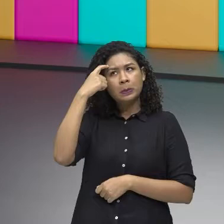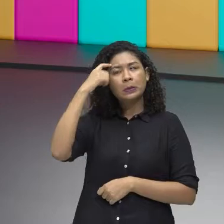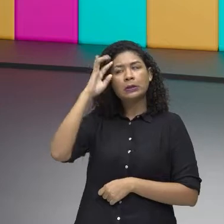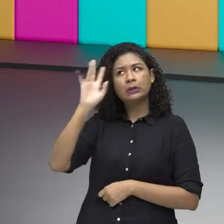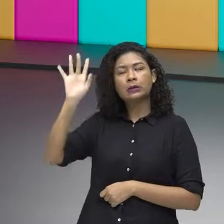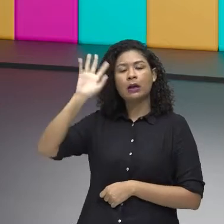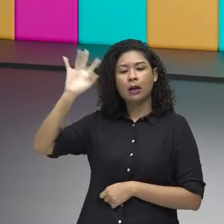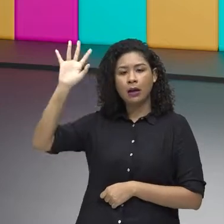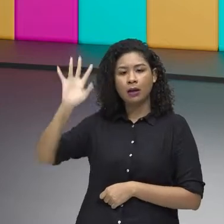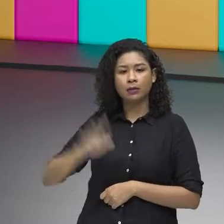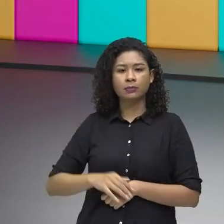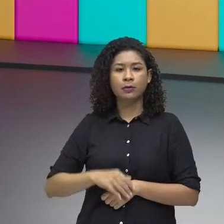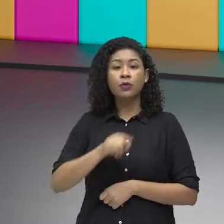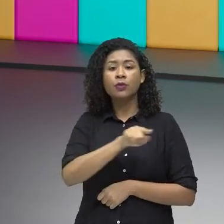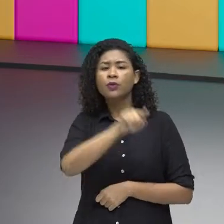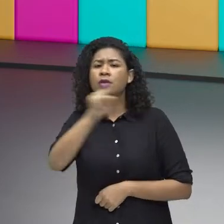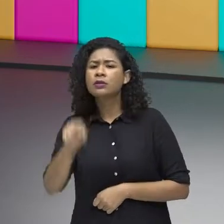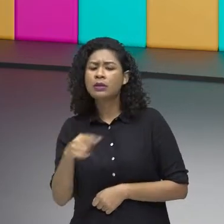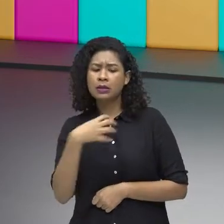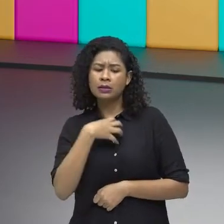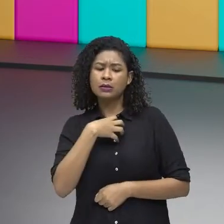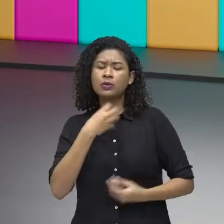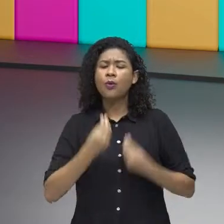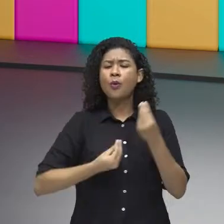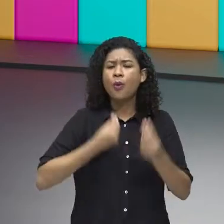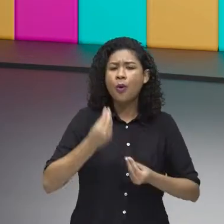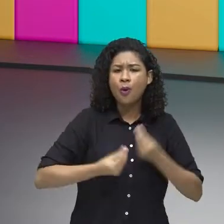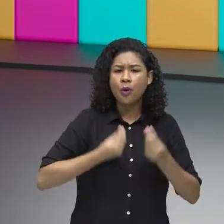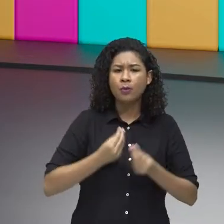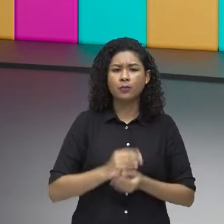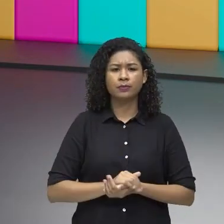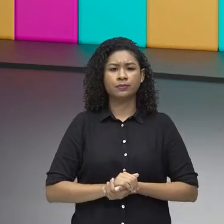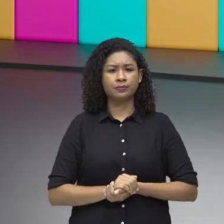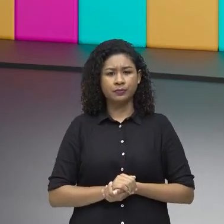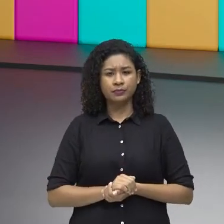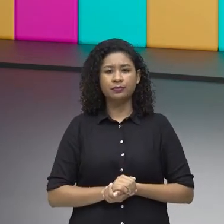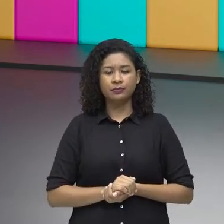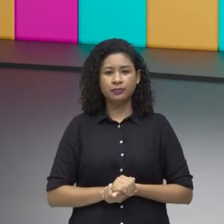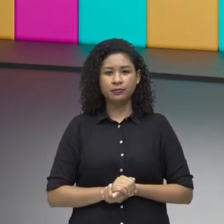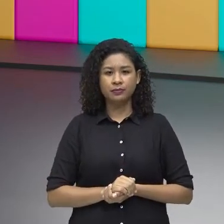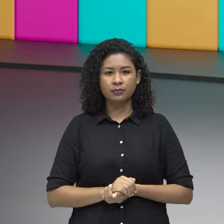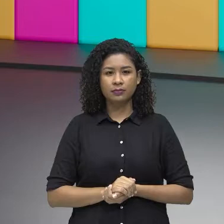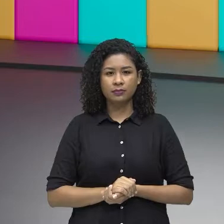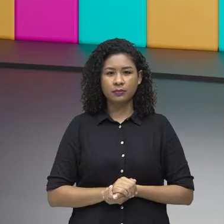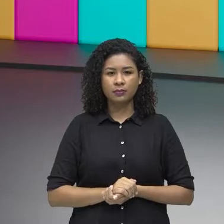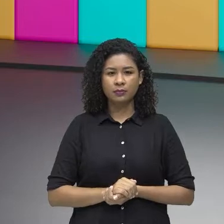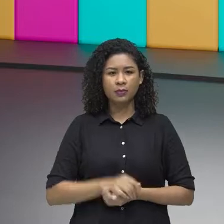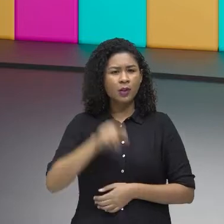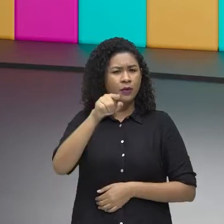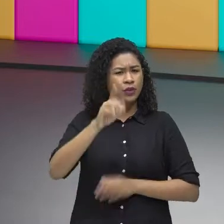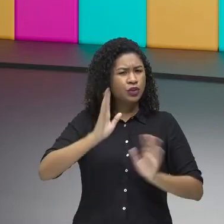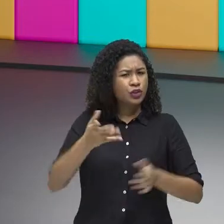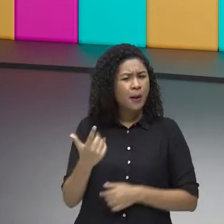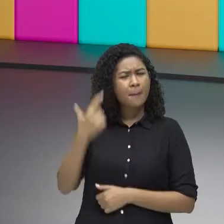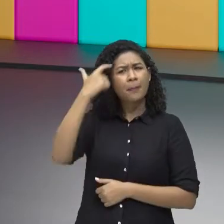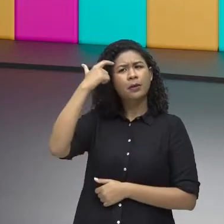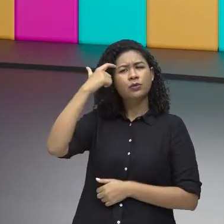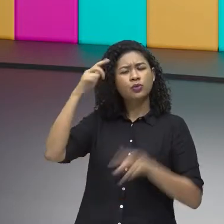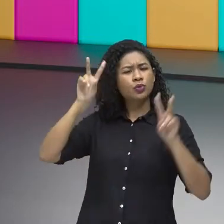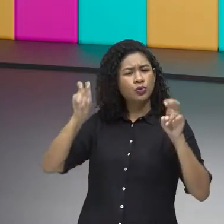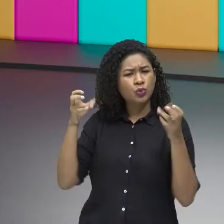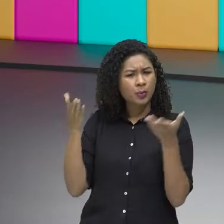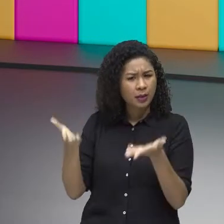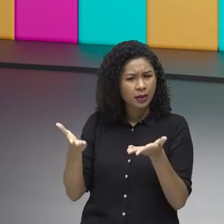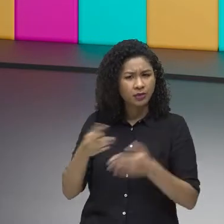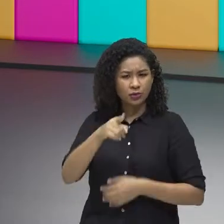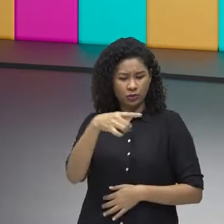como você se sente. Você reconhece o que você sente? Você já parou para pensar sobre isso? Sobre